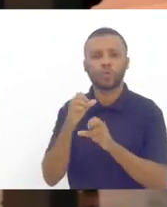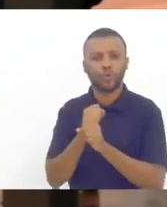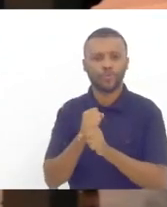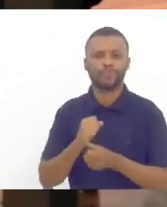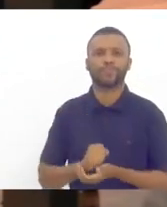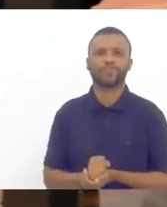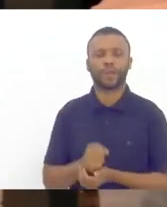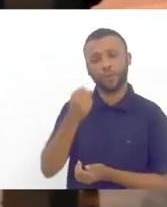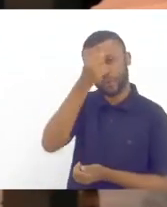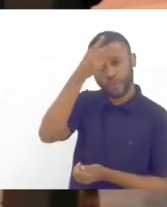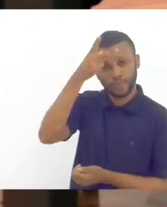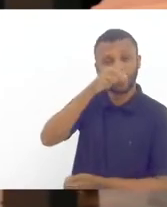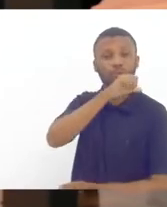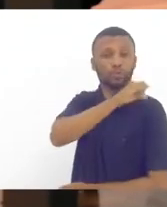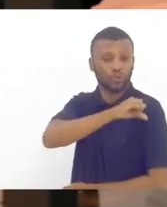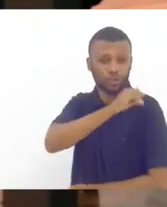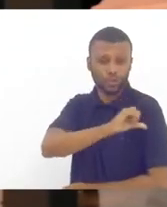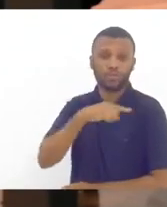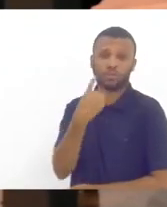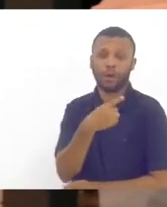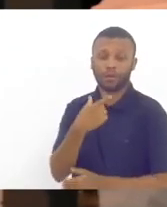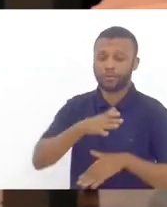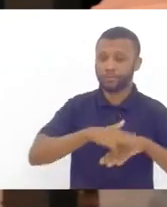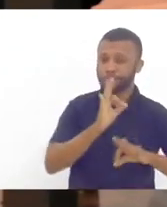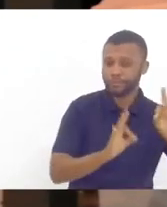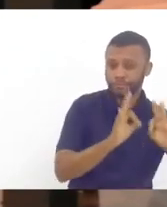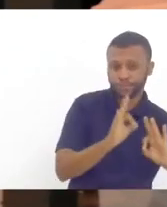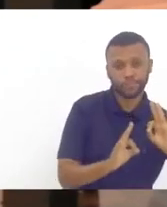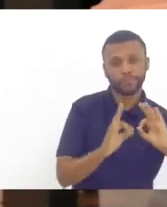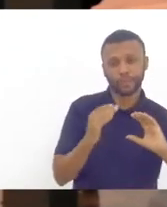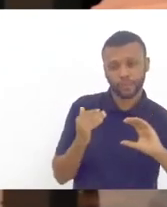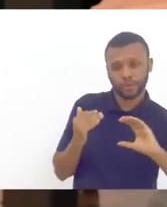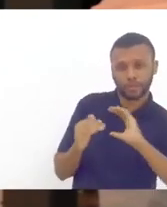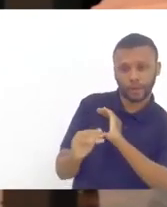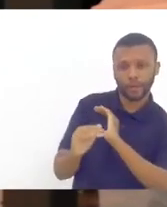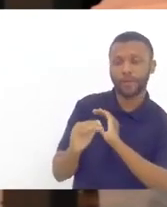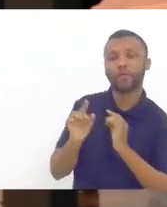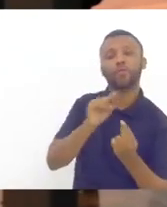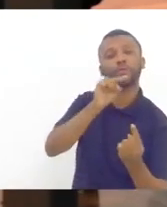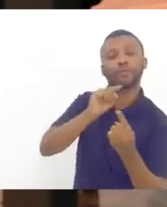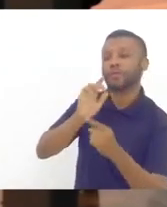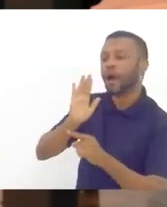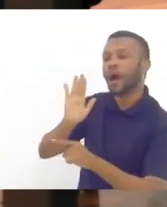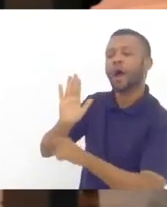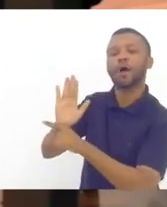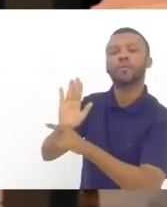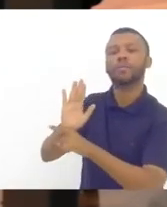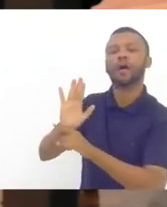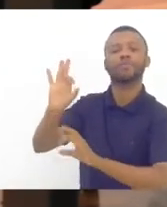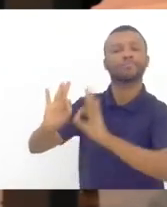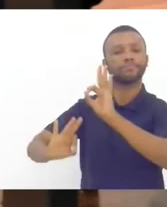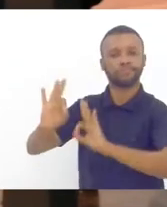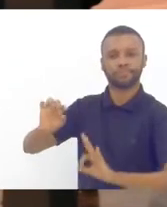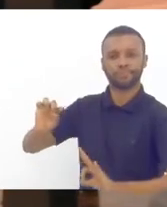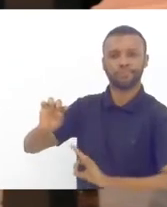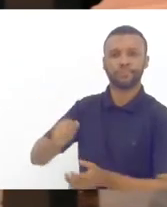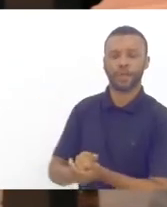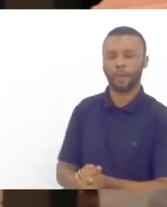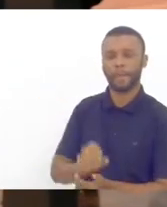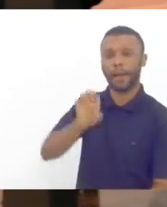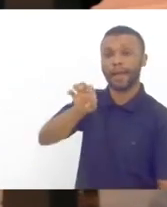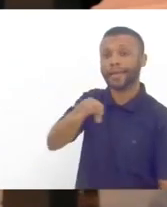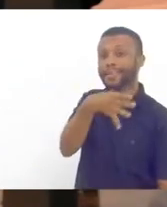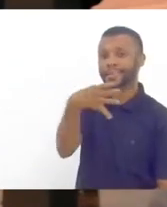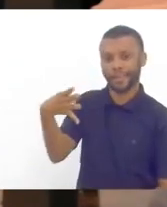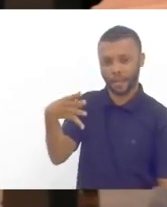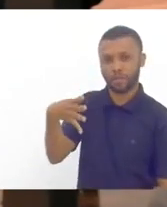fez essa conta, nós encaminhamos até a título de colaboração para o Estado. Isso é uma planilha Excel.